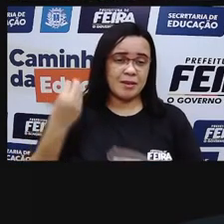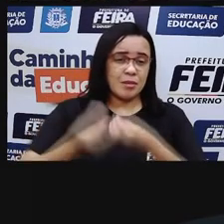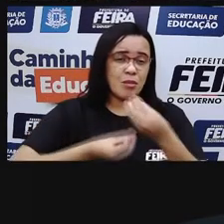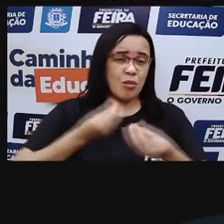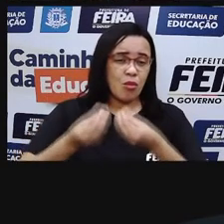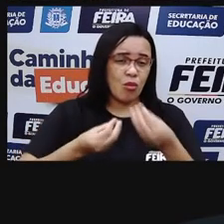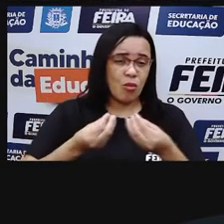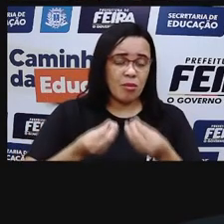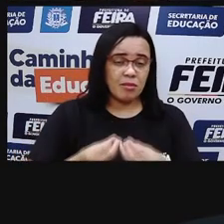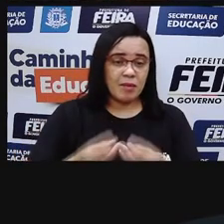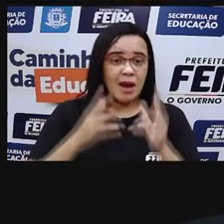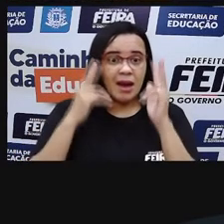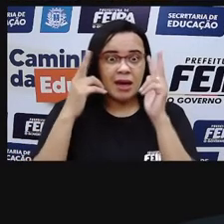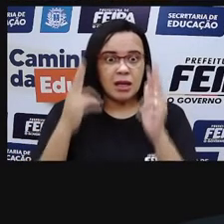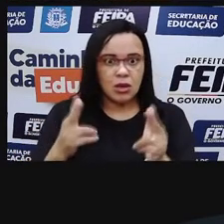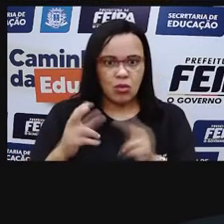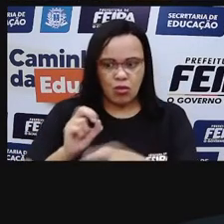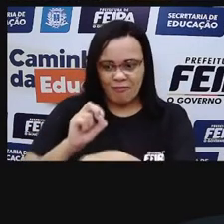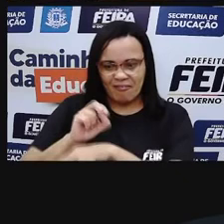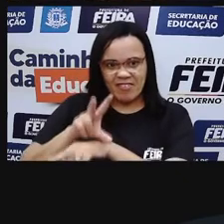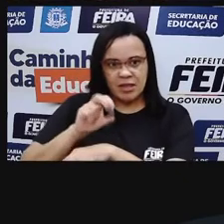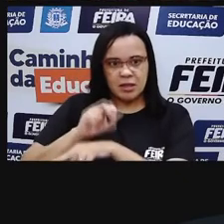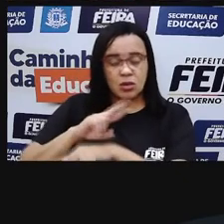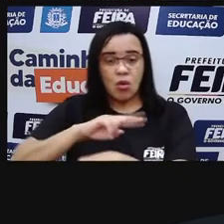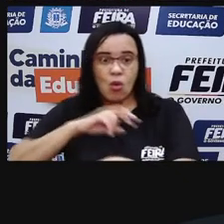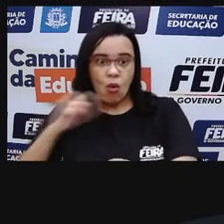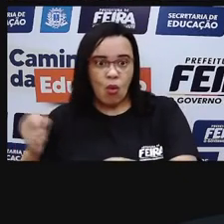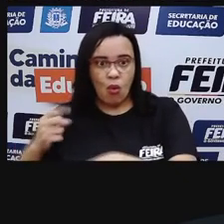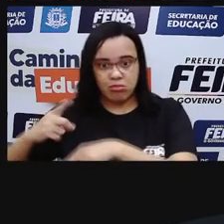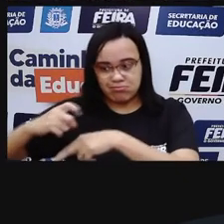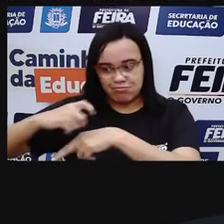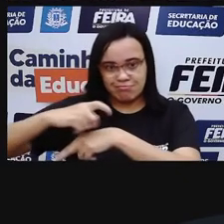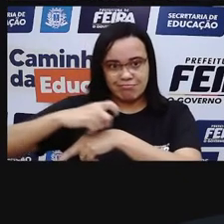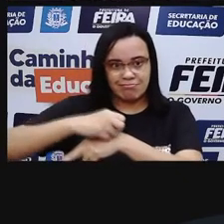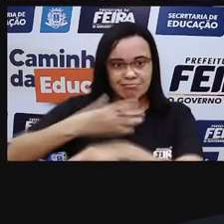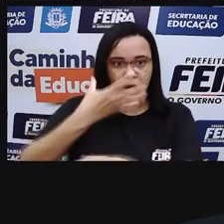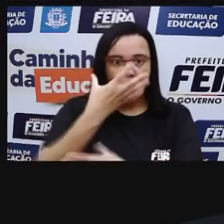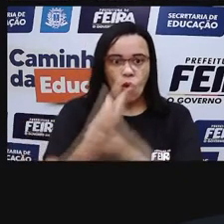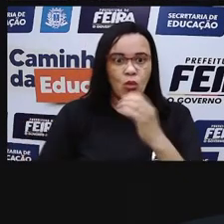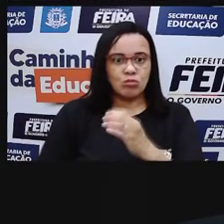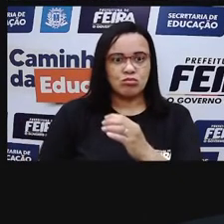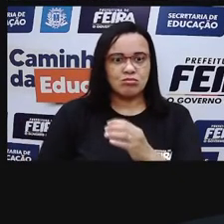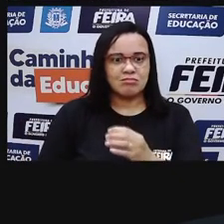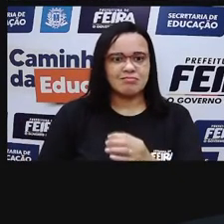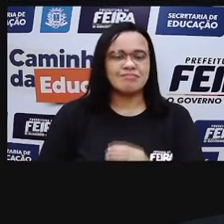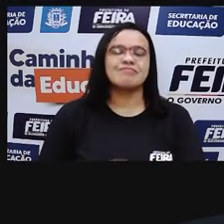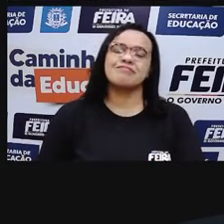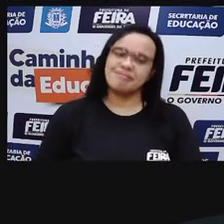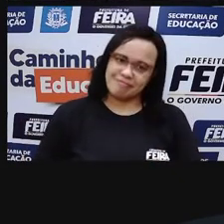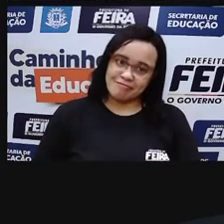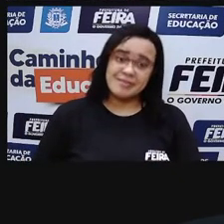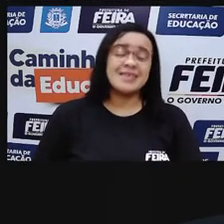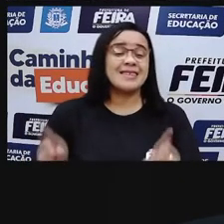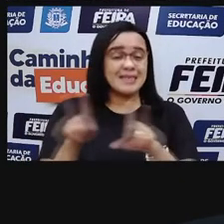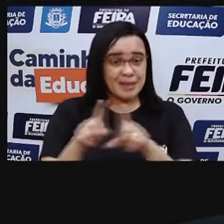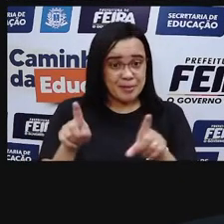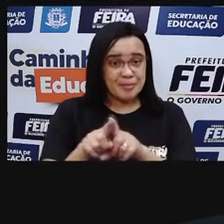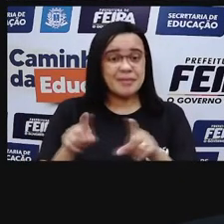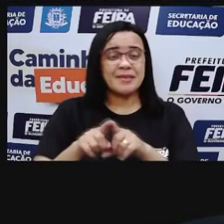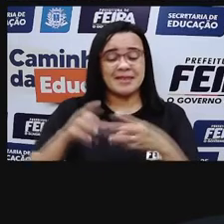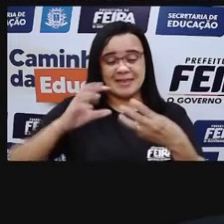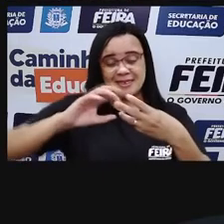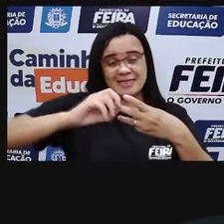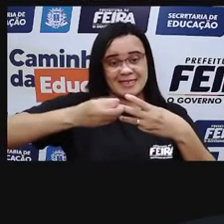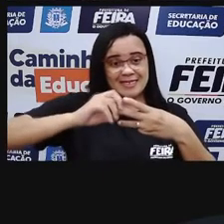o vírus ou a bactéria que vai nos causar mal. E a gente tem também as células B e T. E o que, que